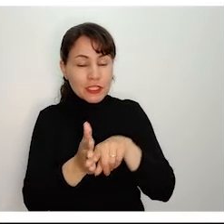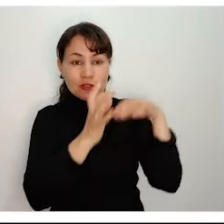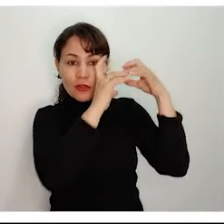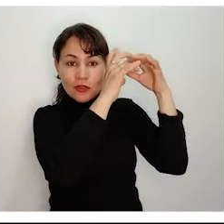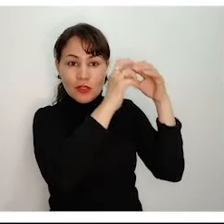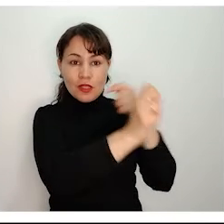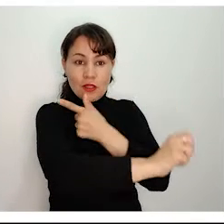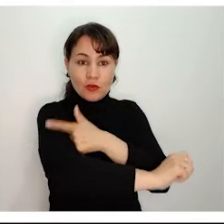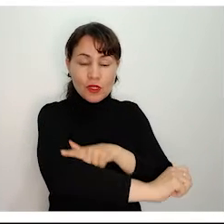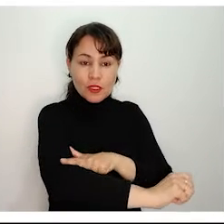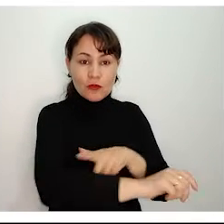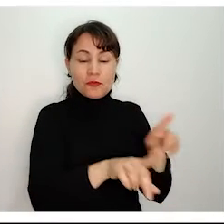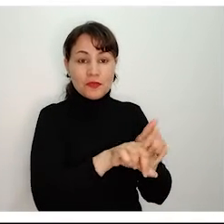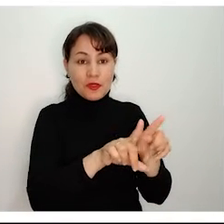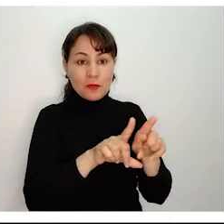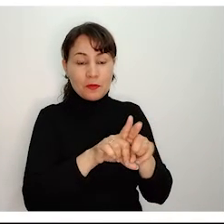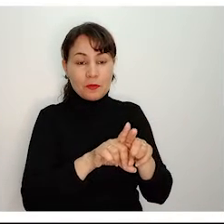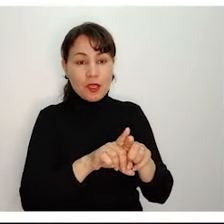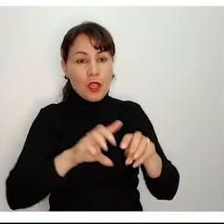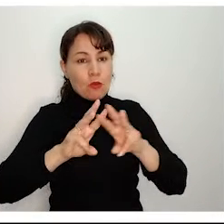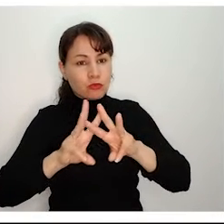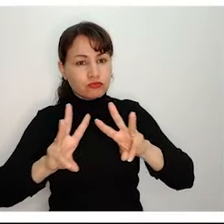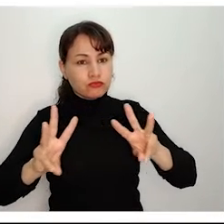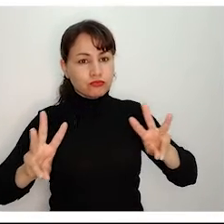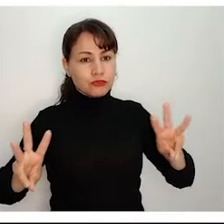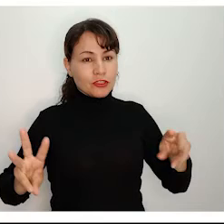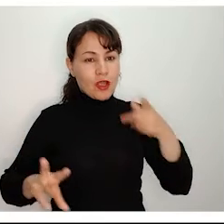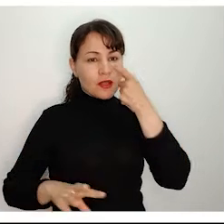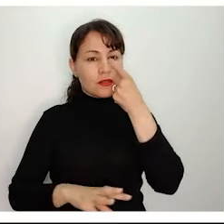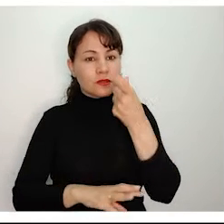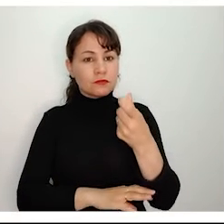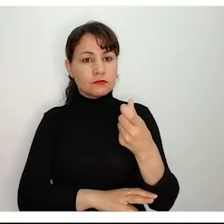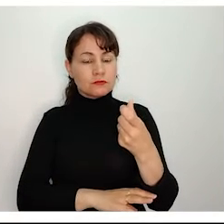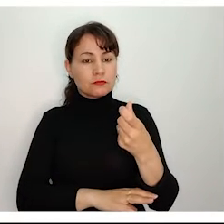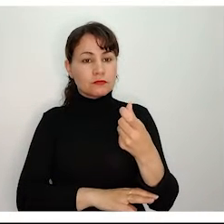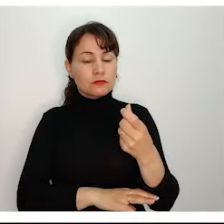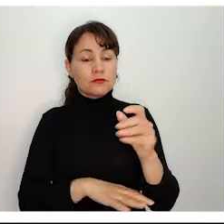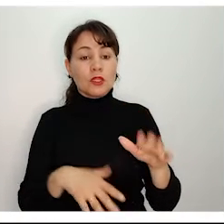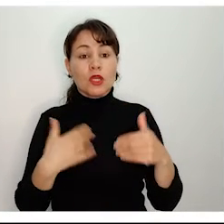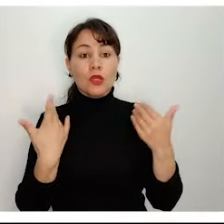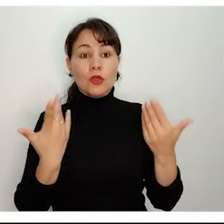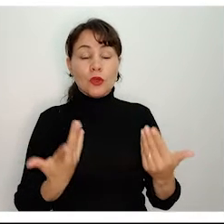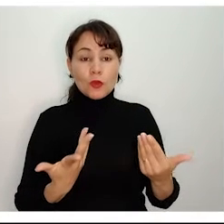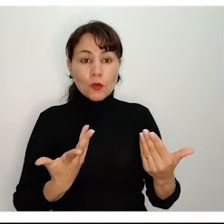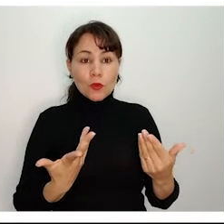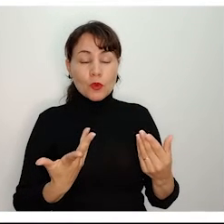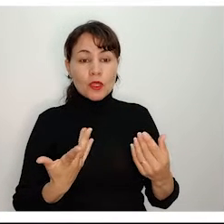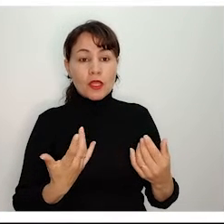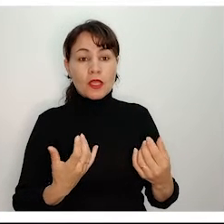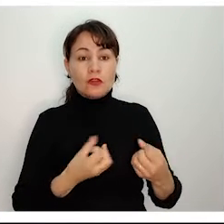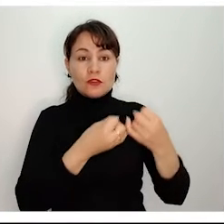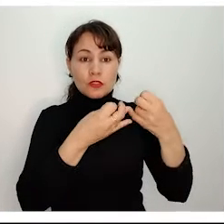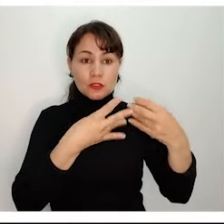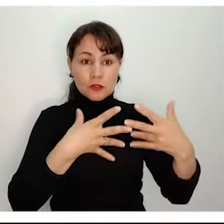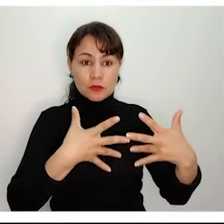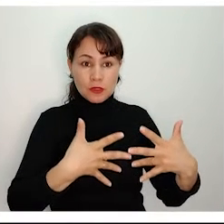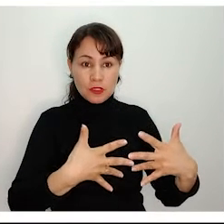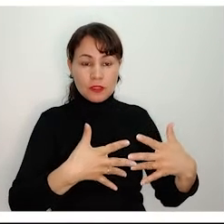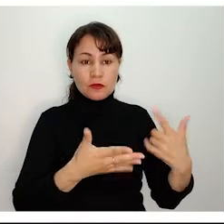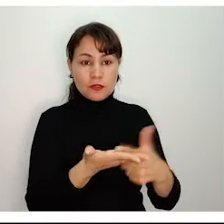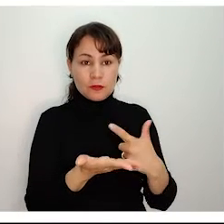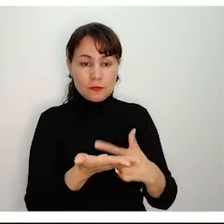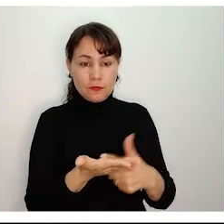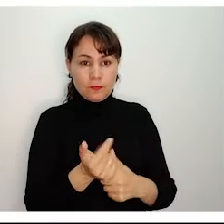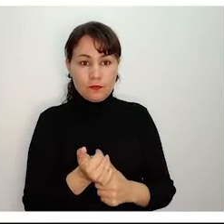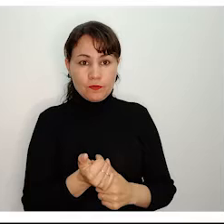que pesquisam neurociências e educação. Então, também é uma fonte de informação bastante interessante. E o que eles nos dizem,